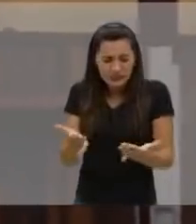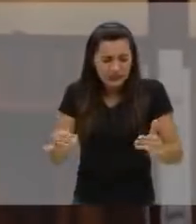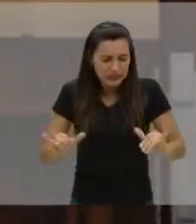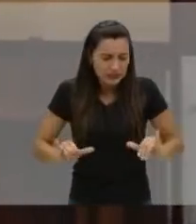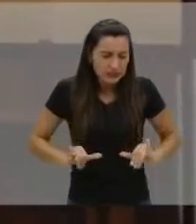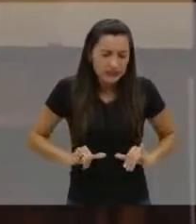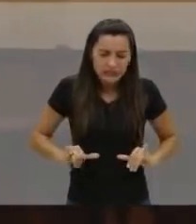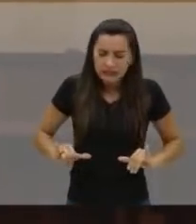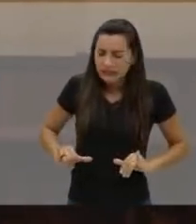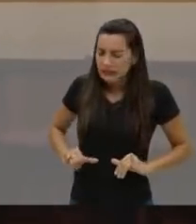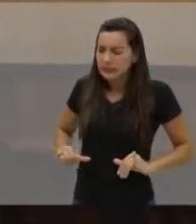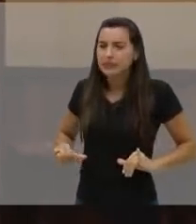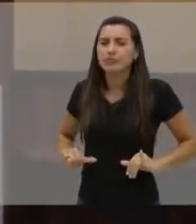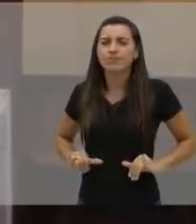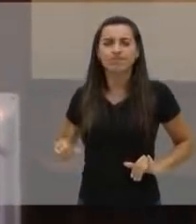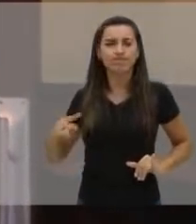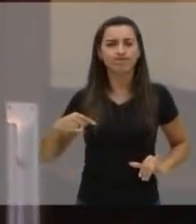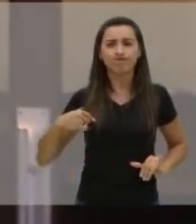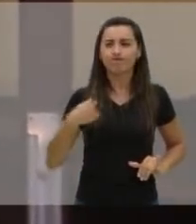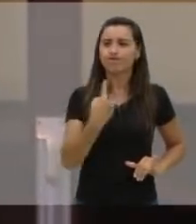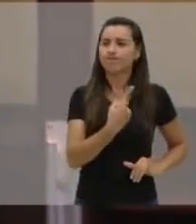exilados, nós a Ti